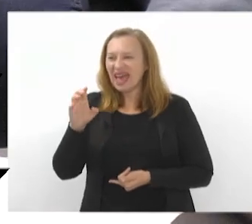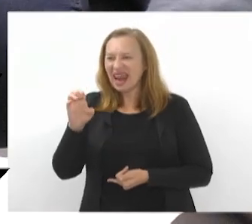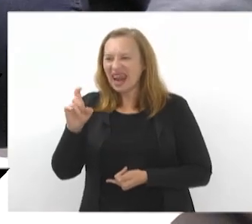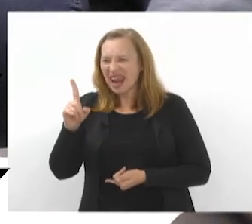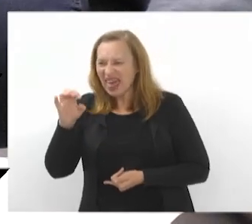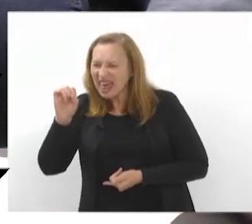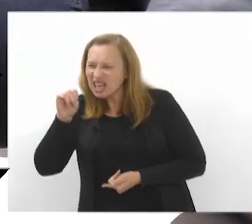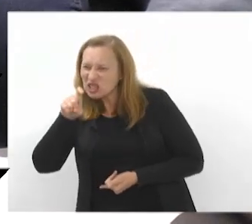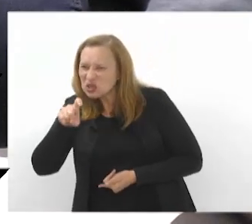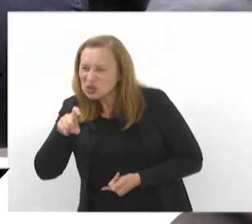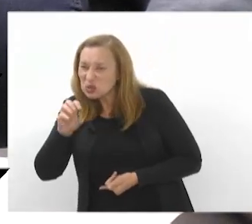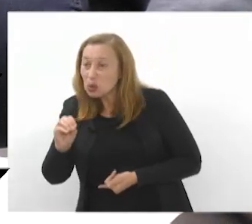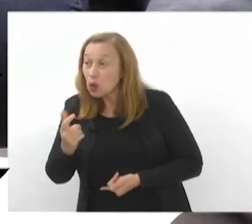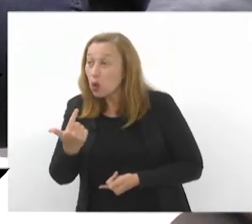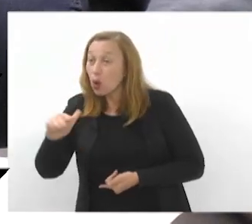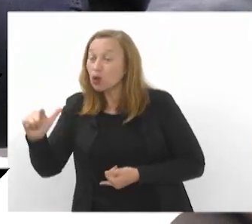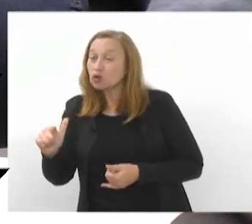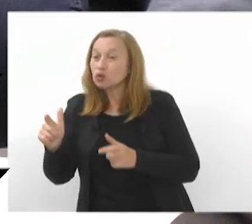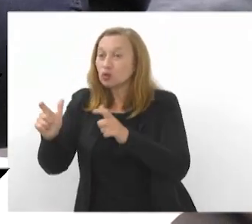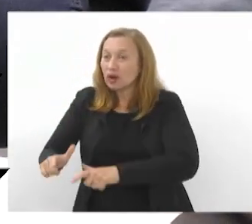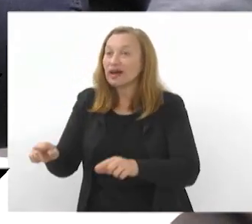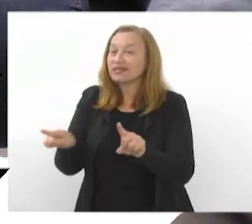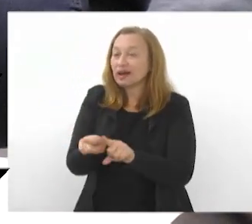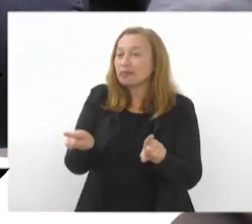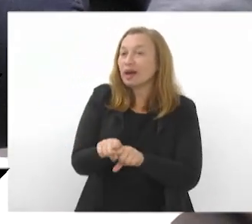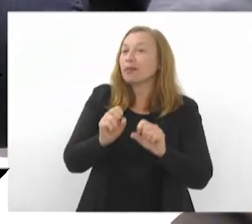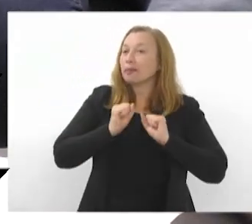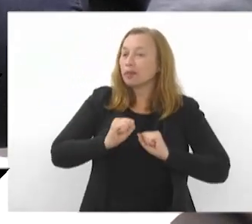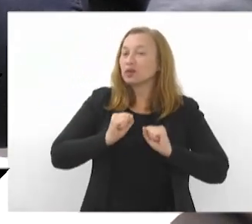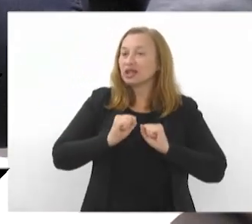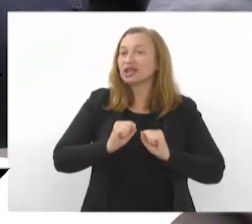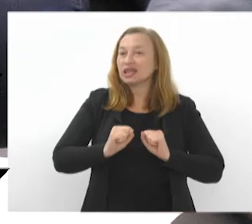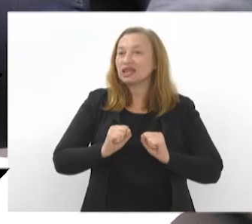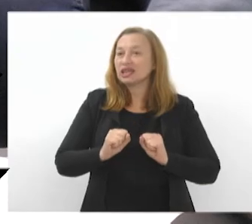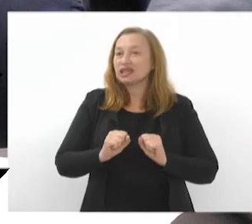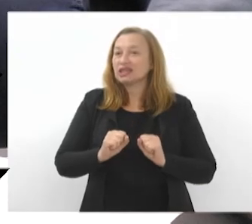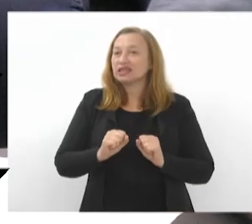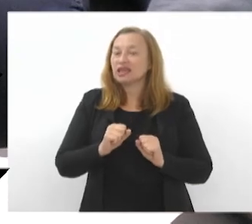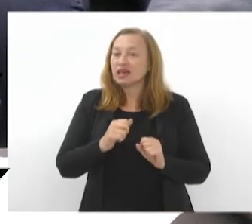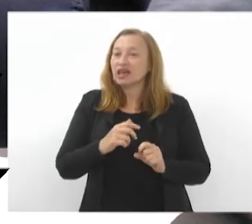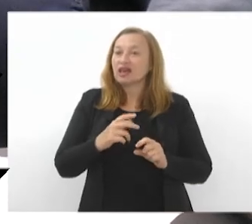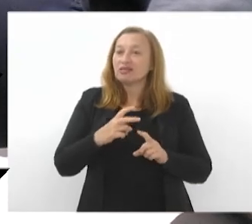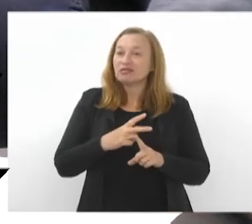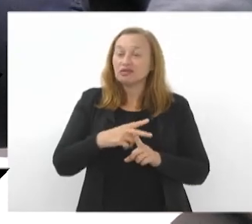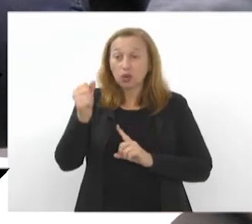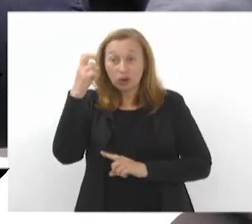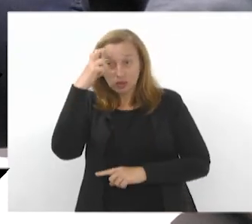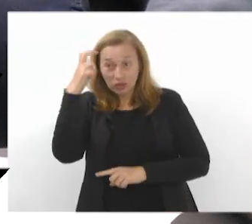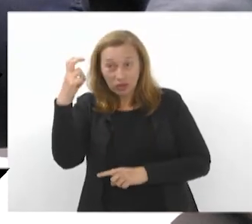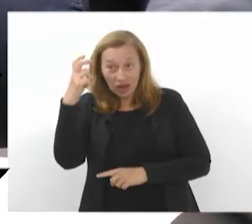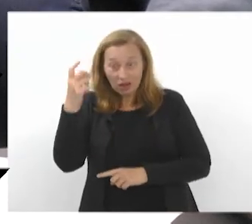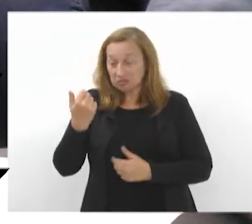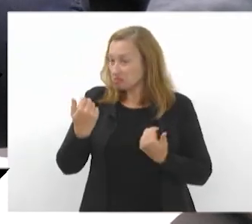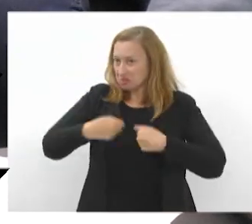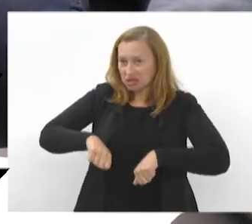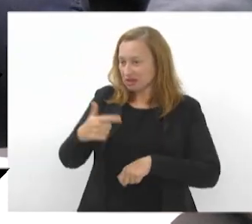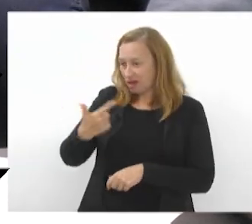outros tipos de estabelecimento poderiam também ter grande alcance cultural. Não precisa repetir, né?